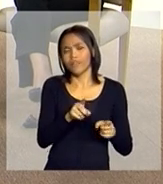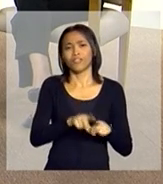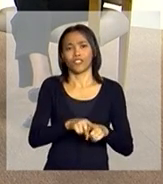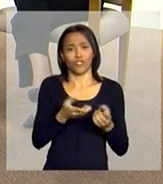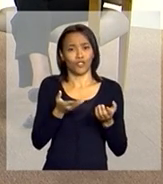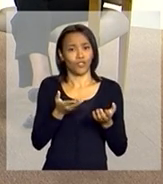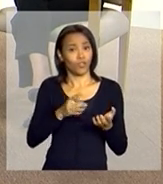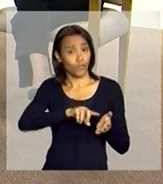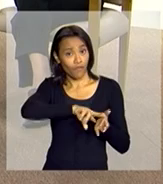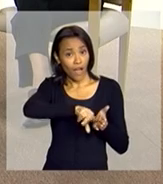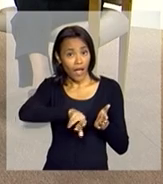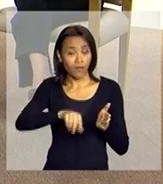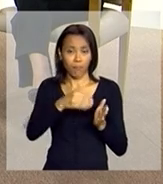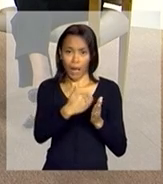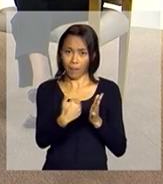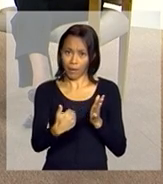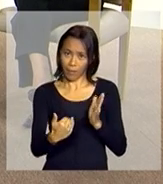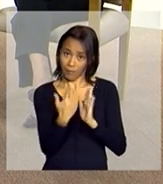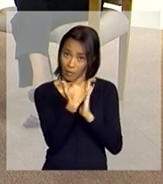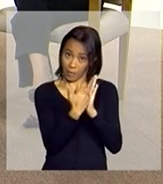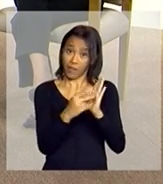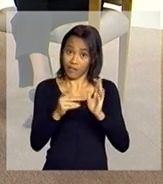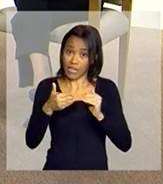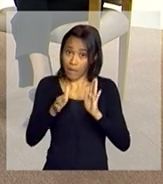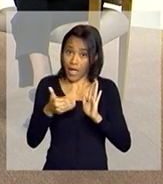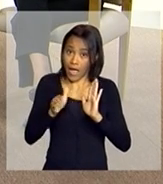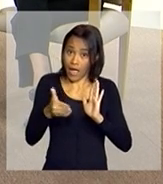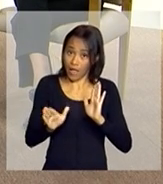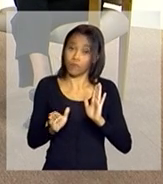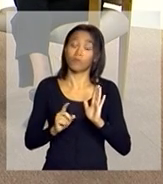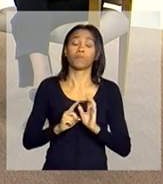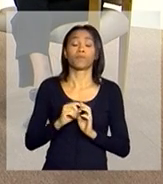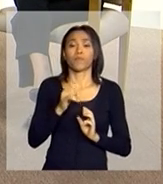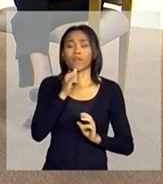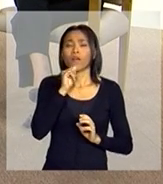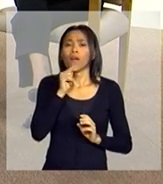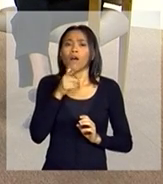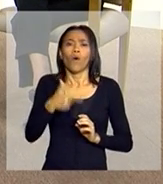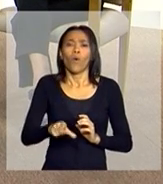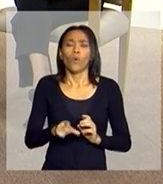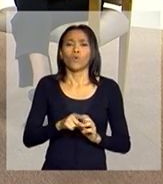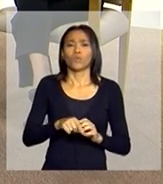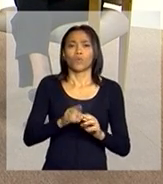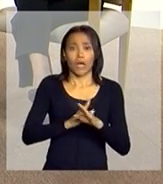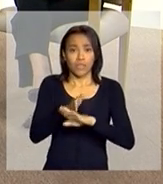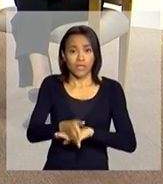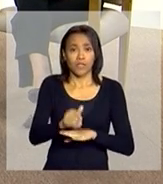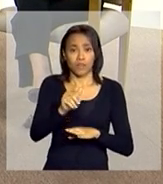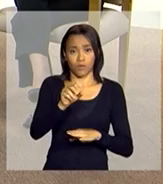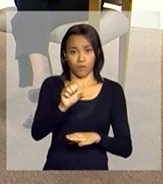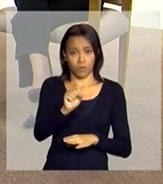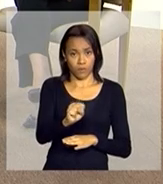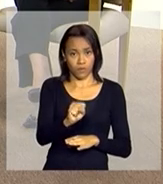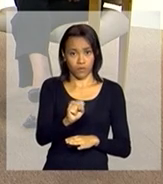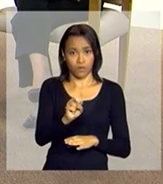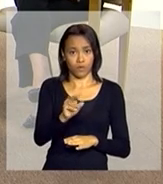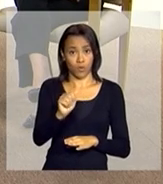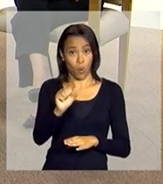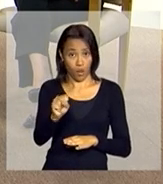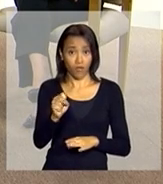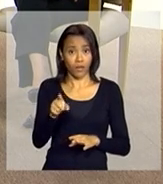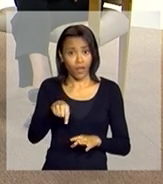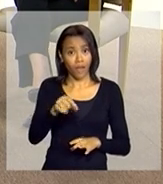termos de aceite que vão vão ser abertos ao eh ao Censo suas eh é muito